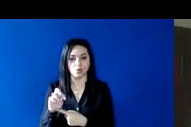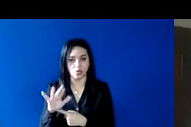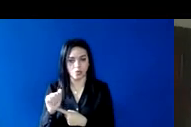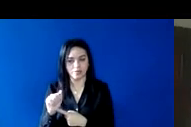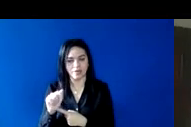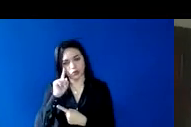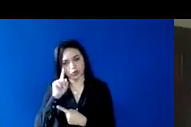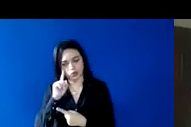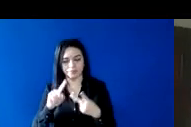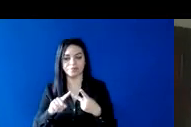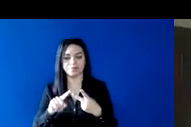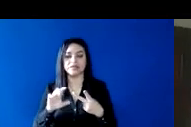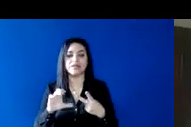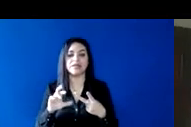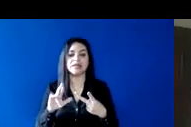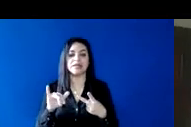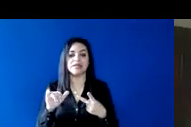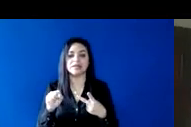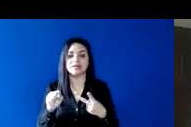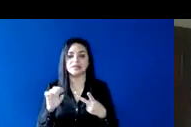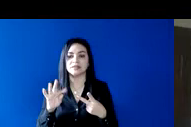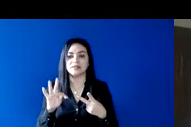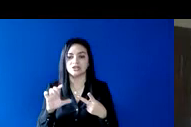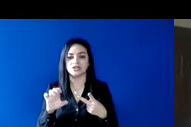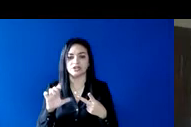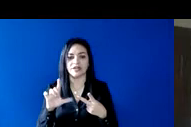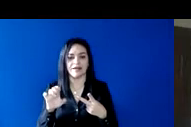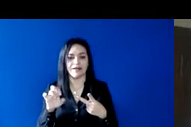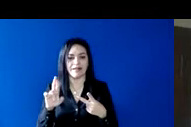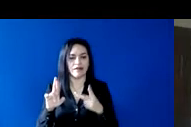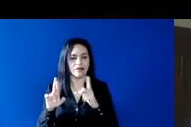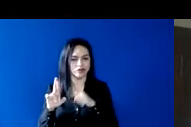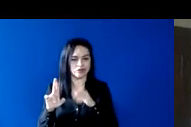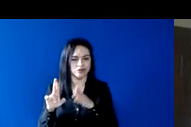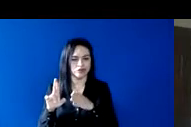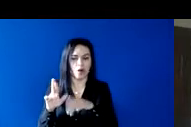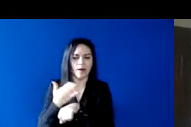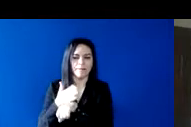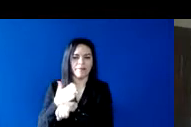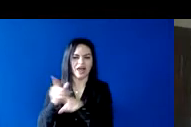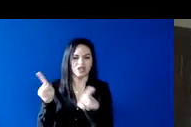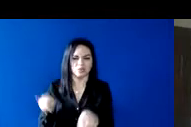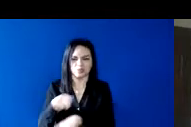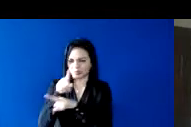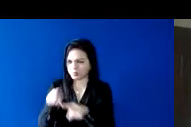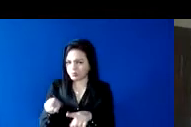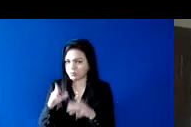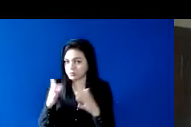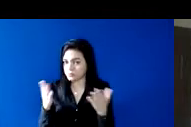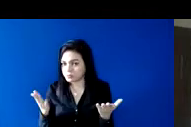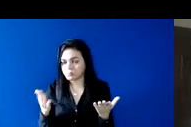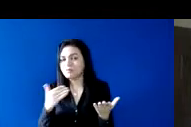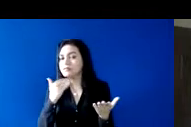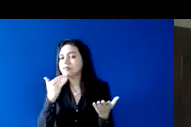Cristeler, que já é uma prática que deve ser abolida, né, porque não existe nem ela